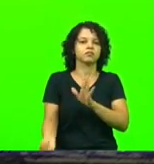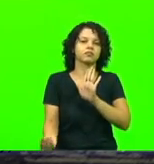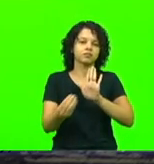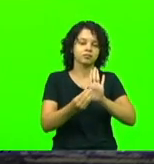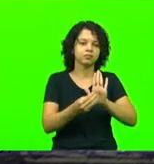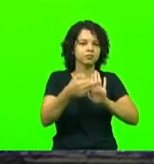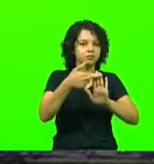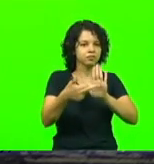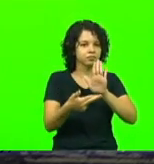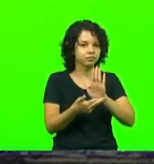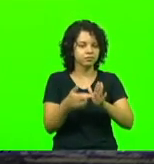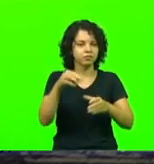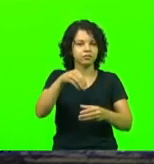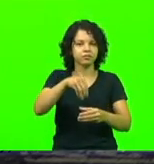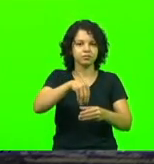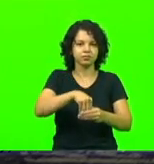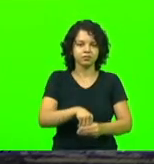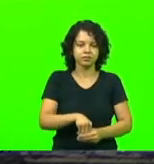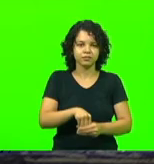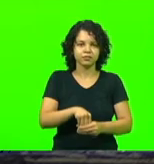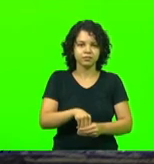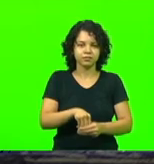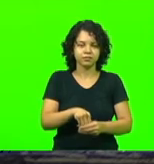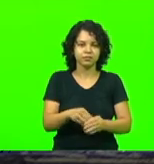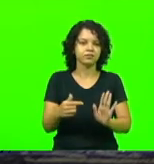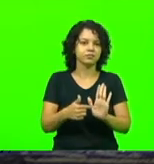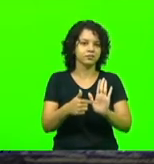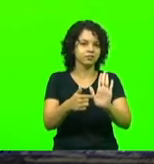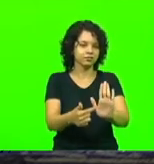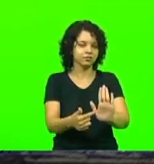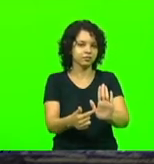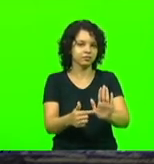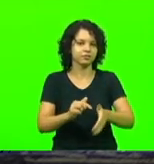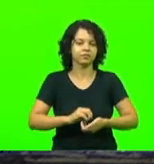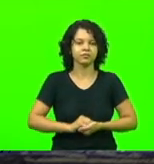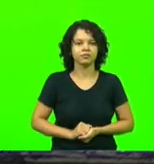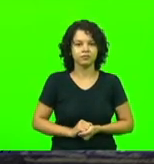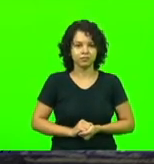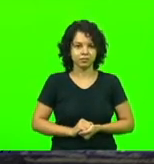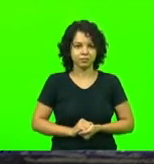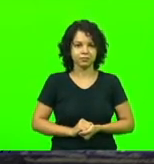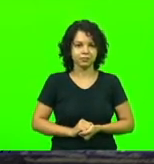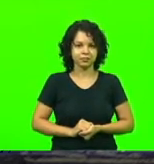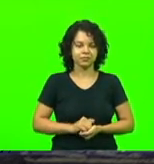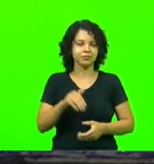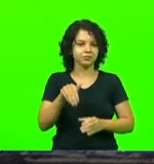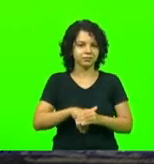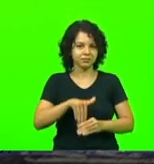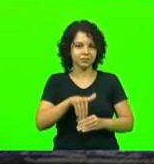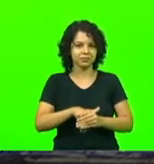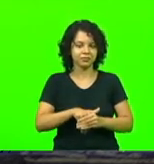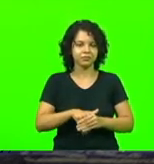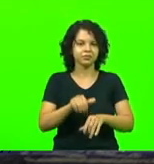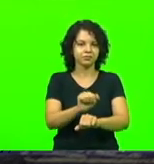determina o regimento interno, as seguintes indicações. As votações ficaram suspensas.